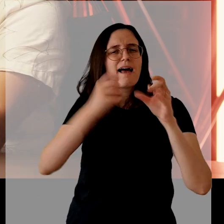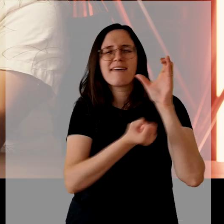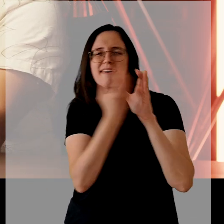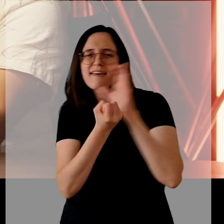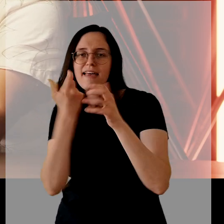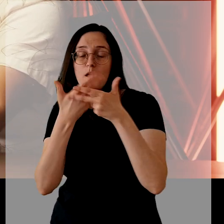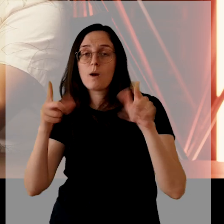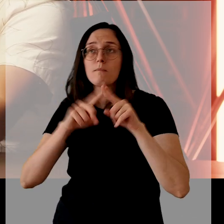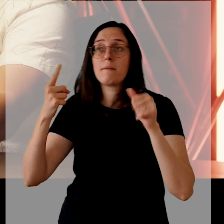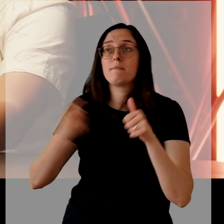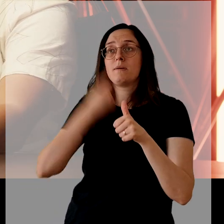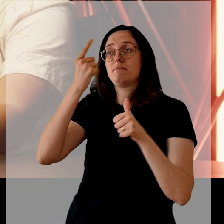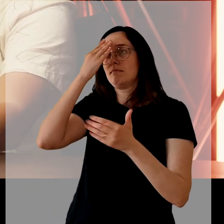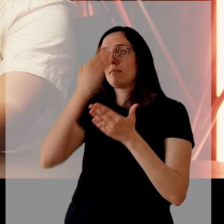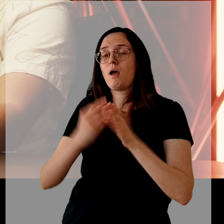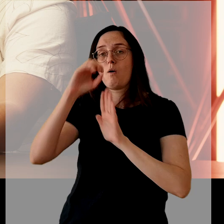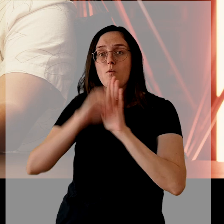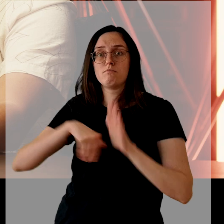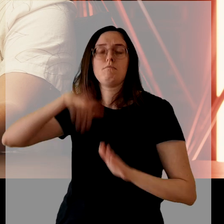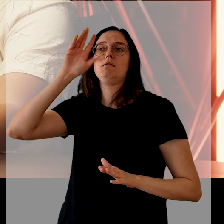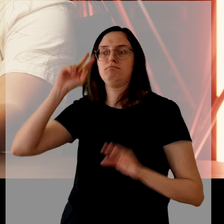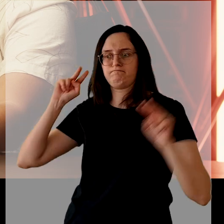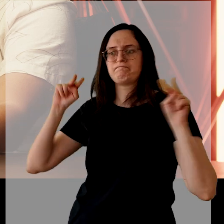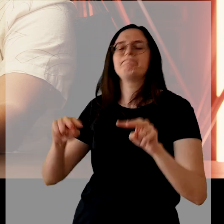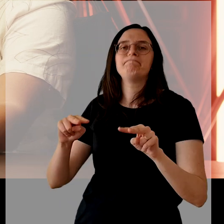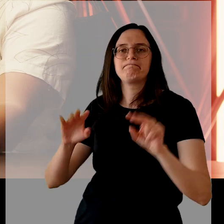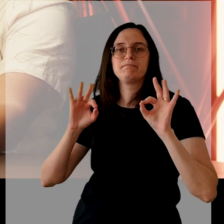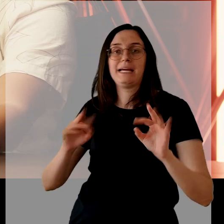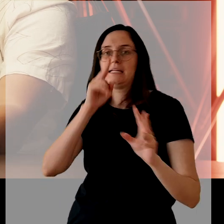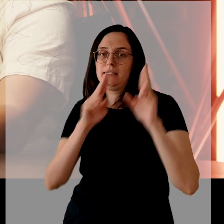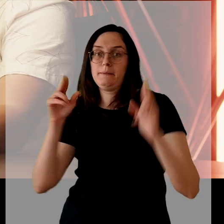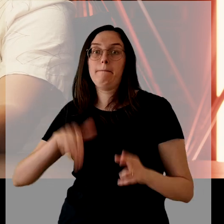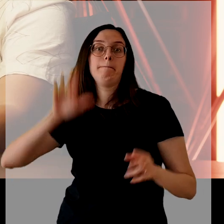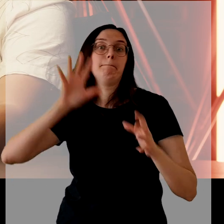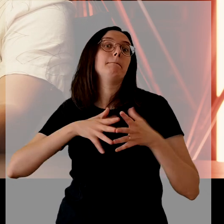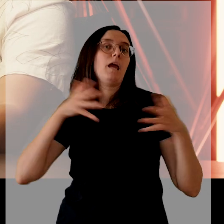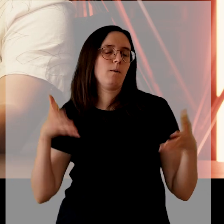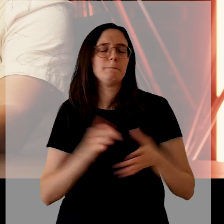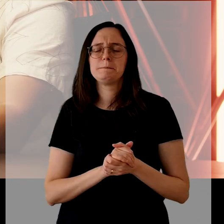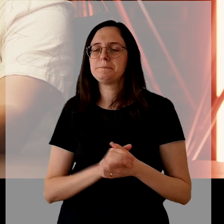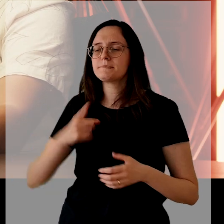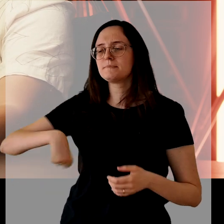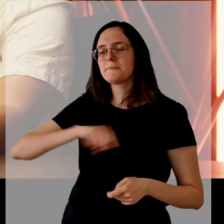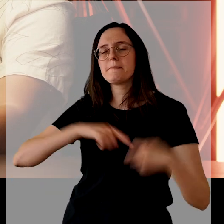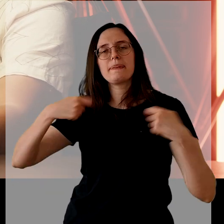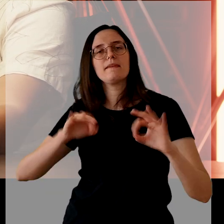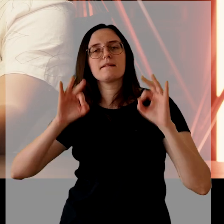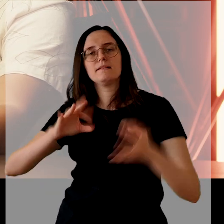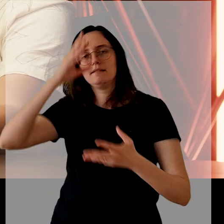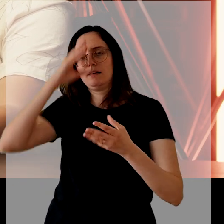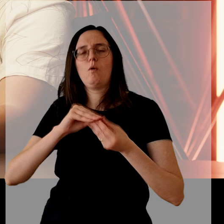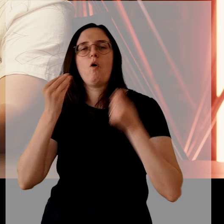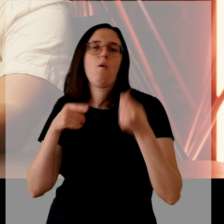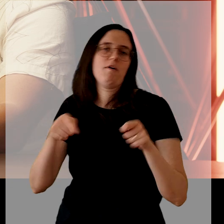eu acho que foi o primeiro orçamento mais significativo de série. Uhum. Então, a gente teve que realmente entender